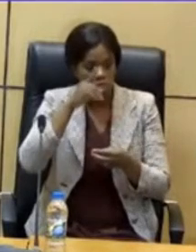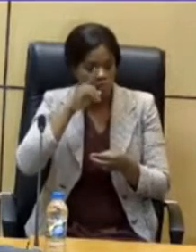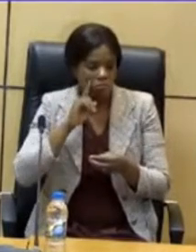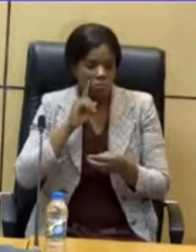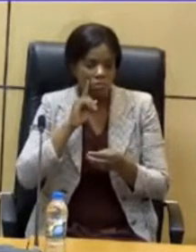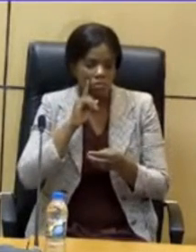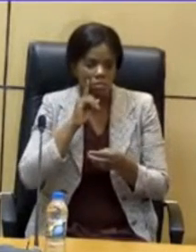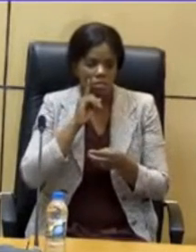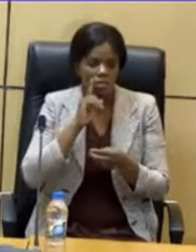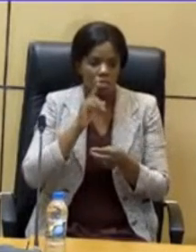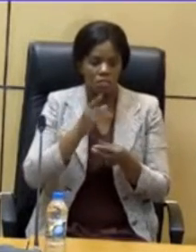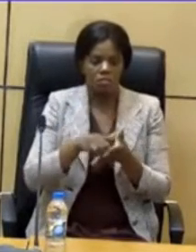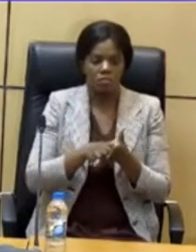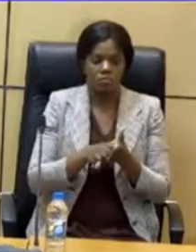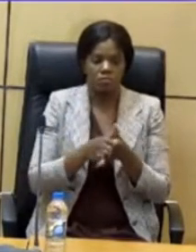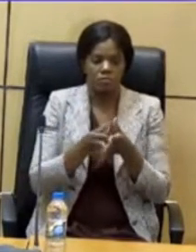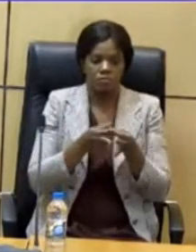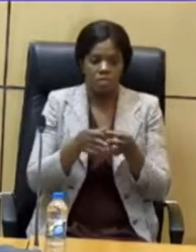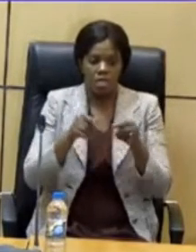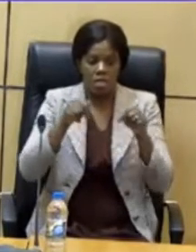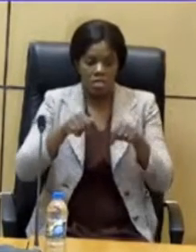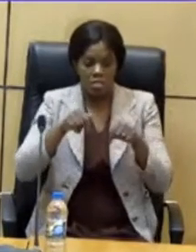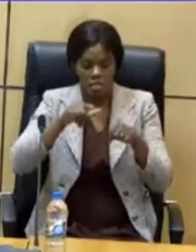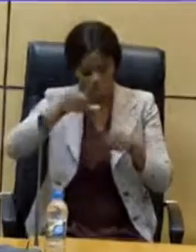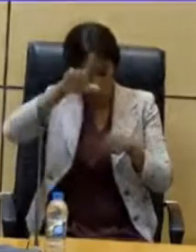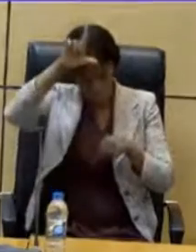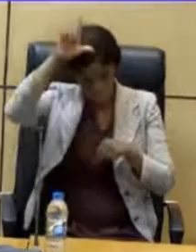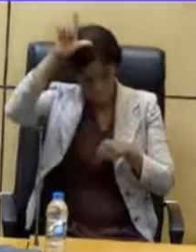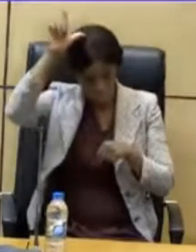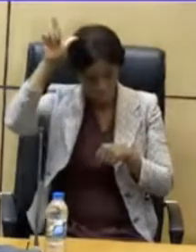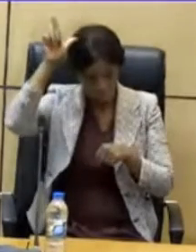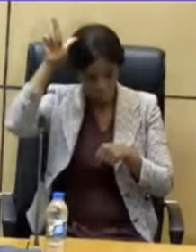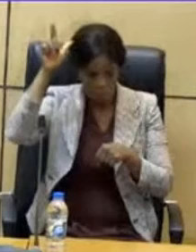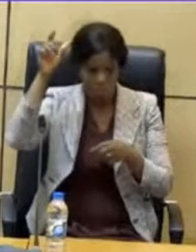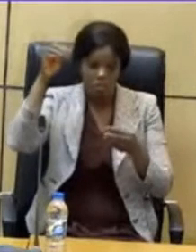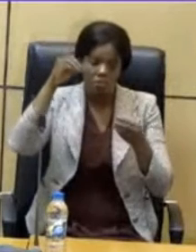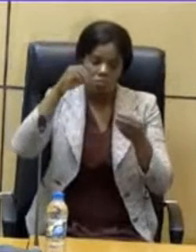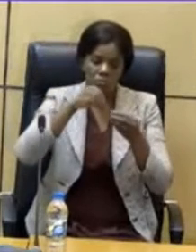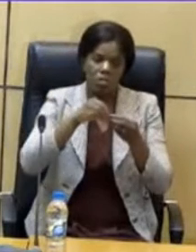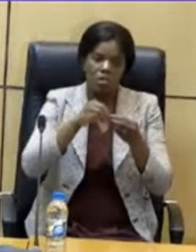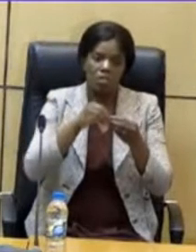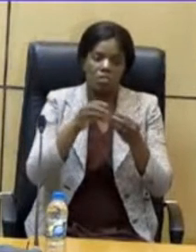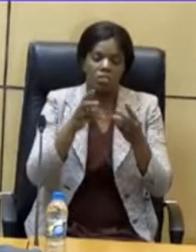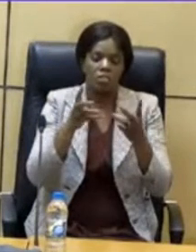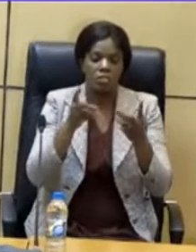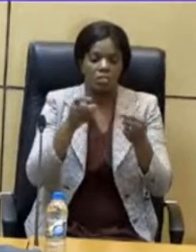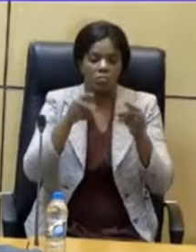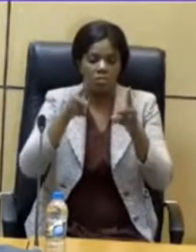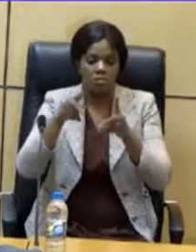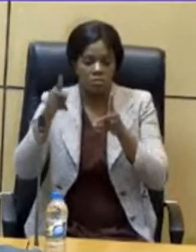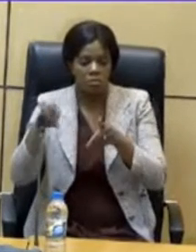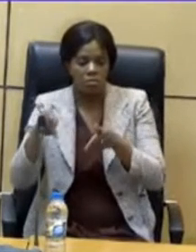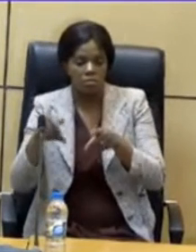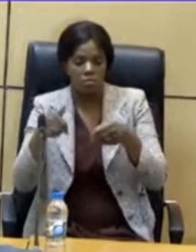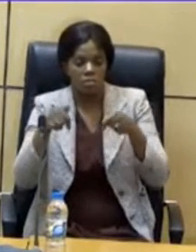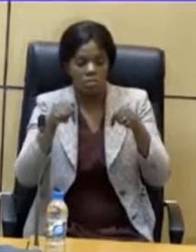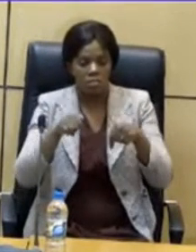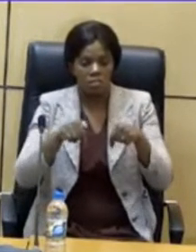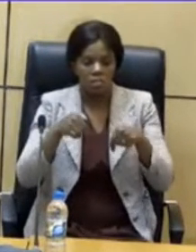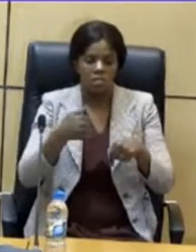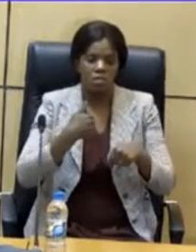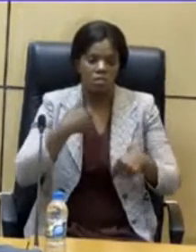mais afetadas em Angola, que concentram 70% dos casos desde o início